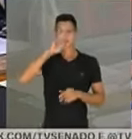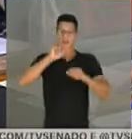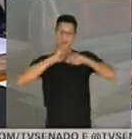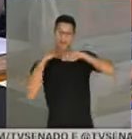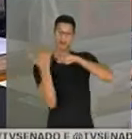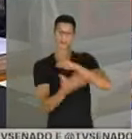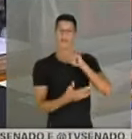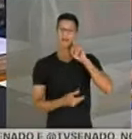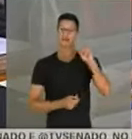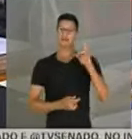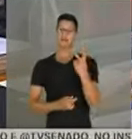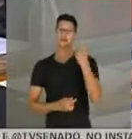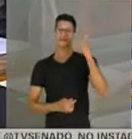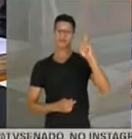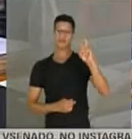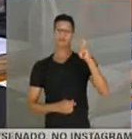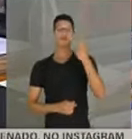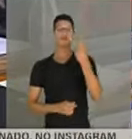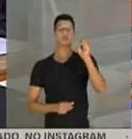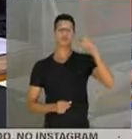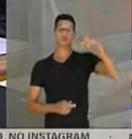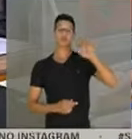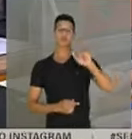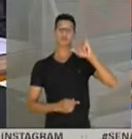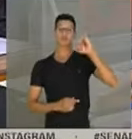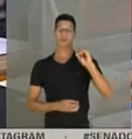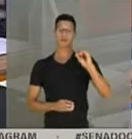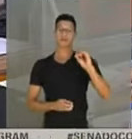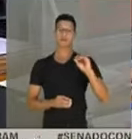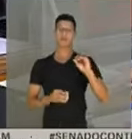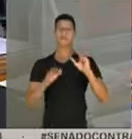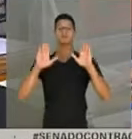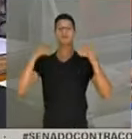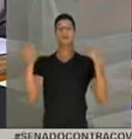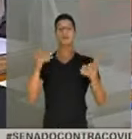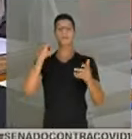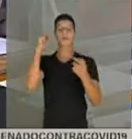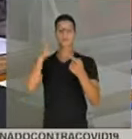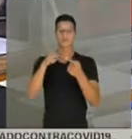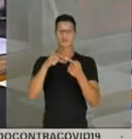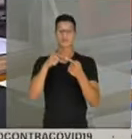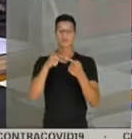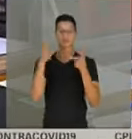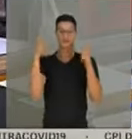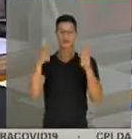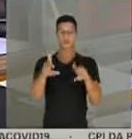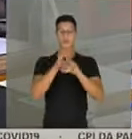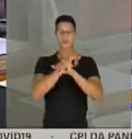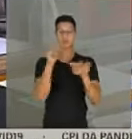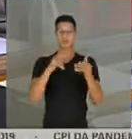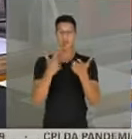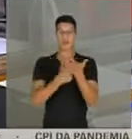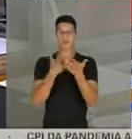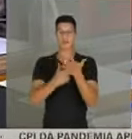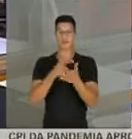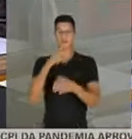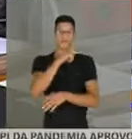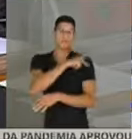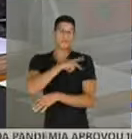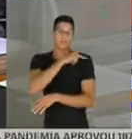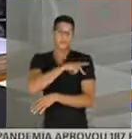pandemia, dia 28 de maio, e sabe qual era o objetivo, segundo disse a revista